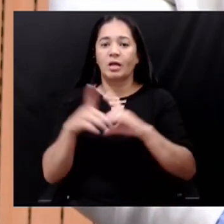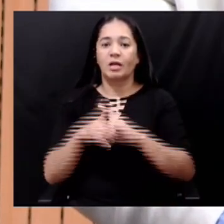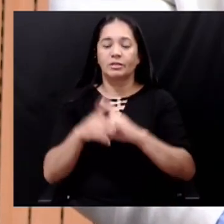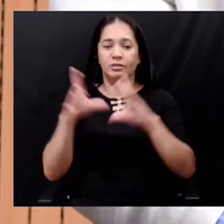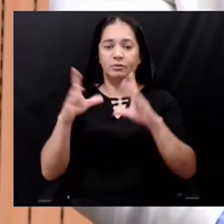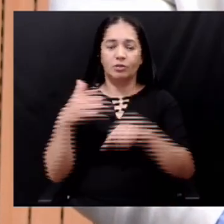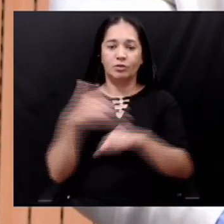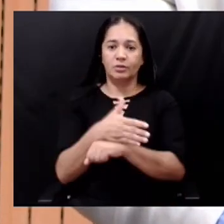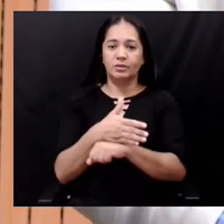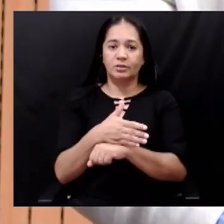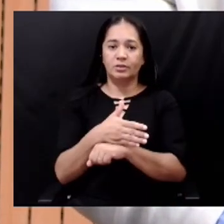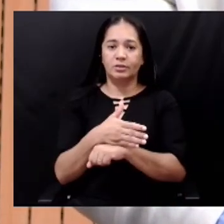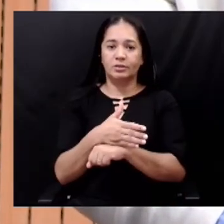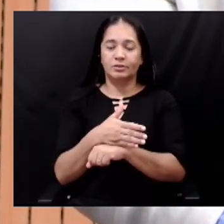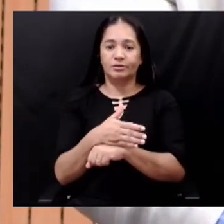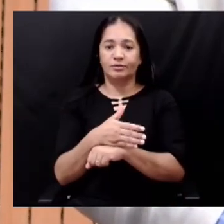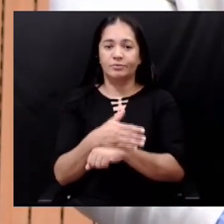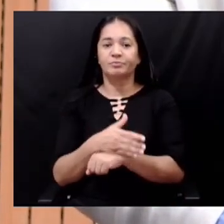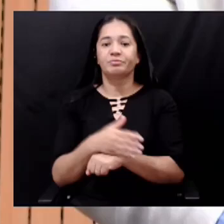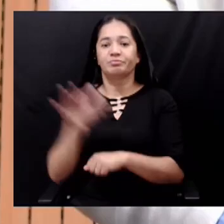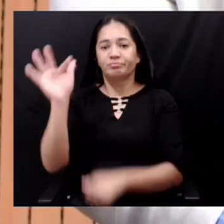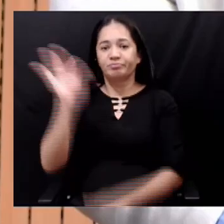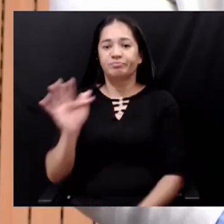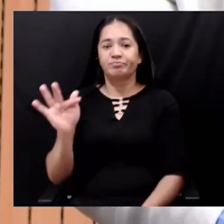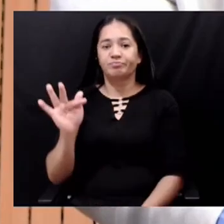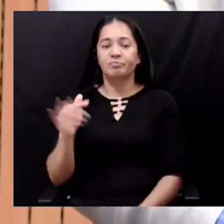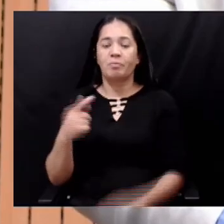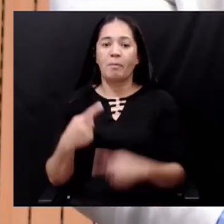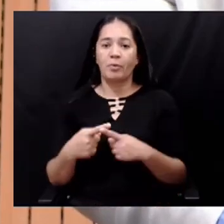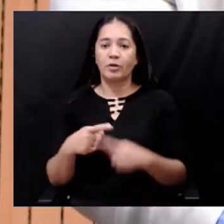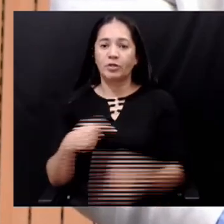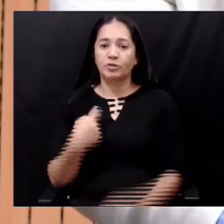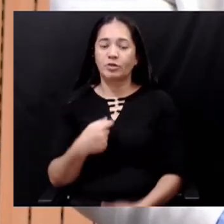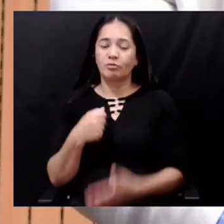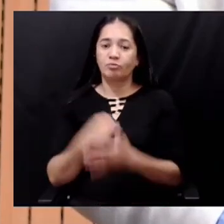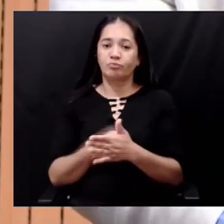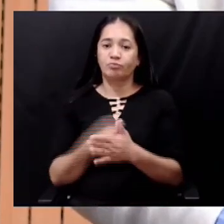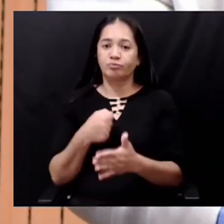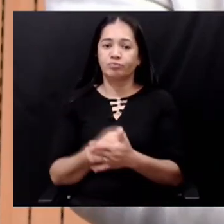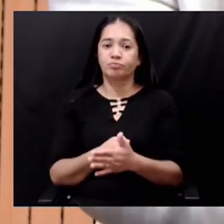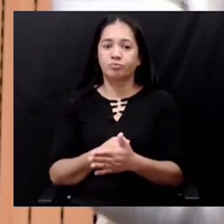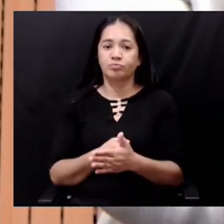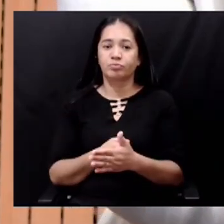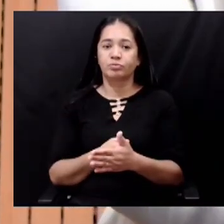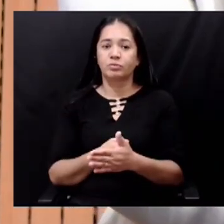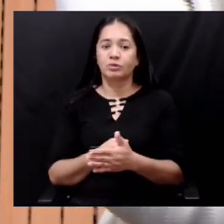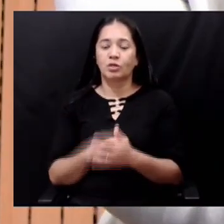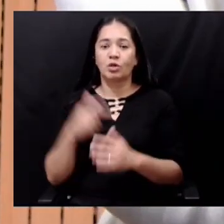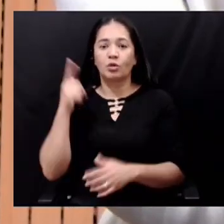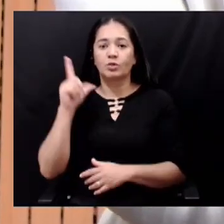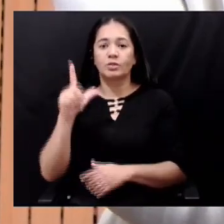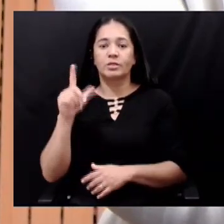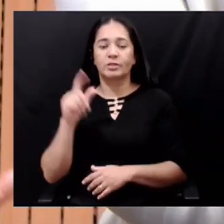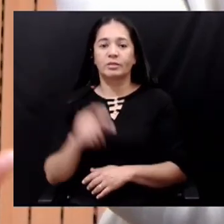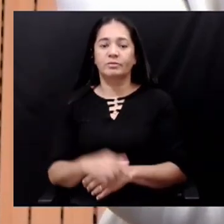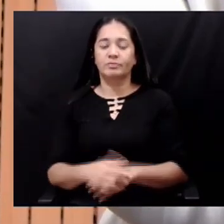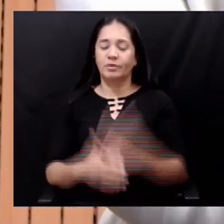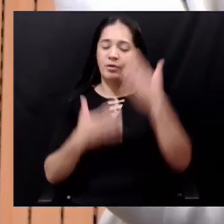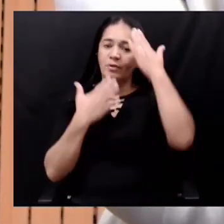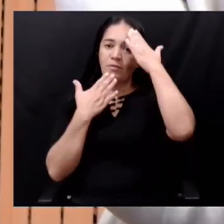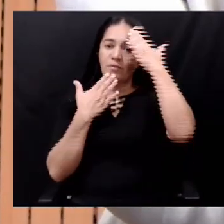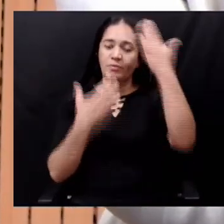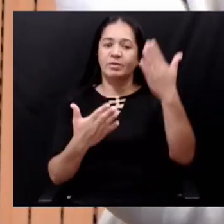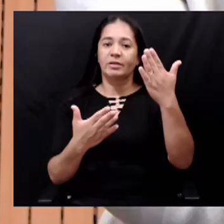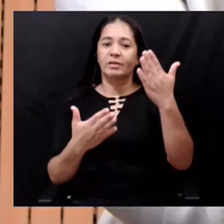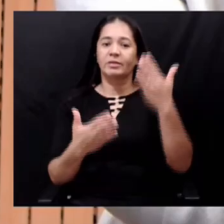ensino, que ainda nós estamos lutando para que possamos ter, né? Então, obrigada, Kleber, obrigada